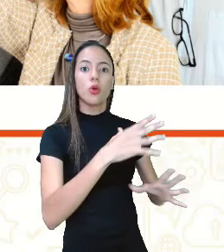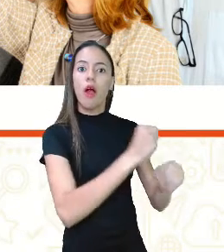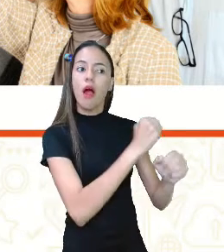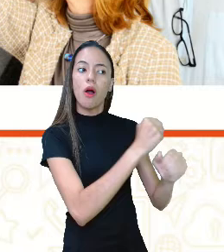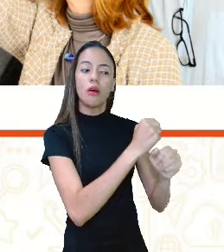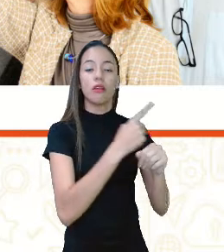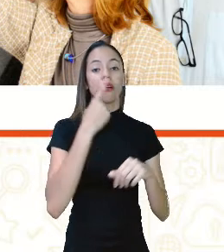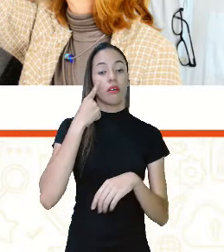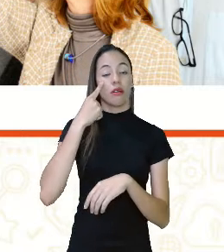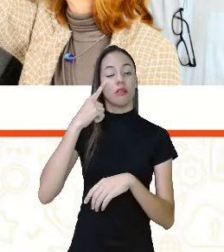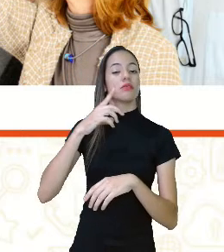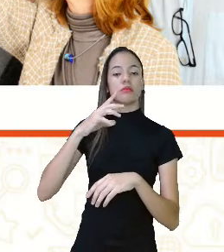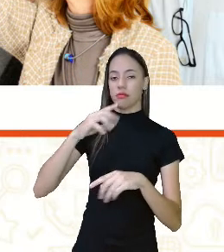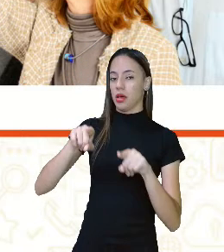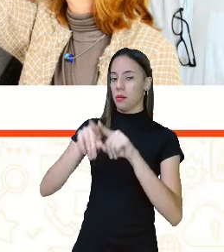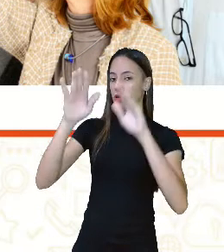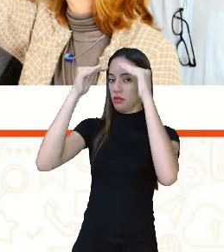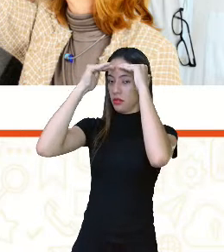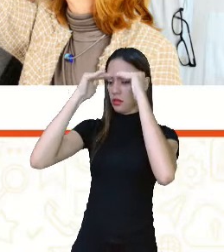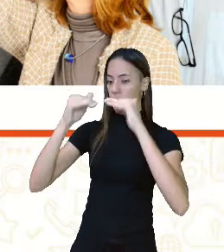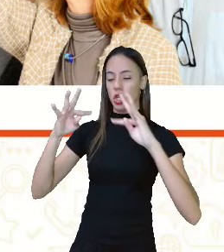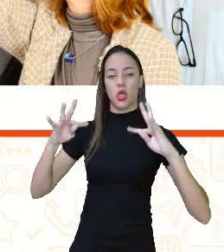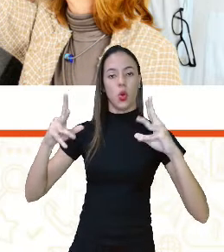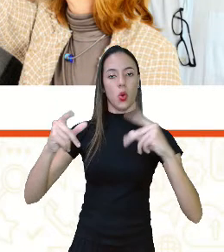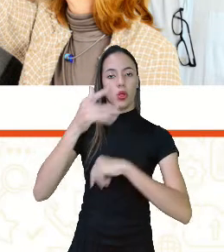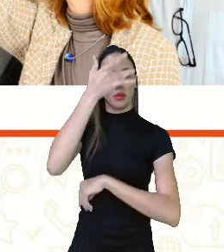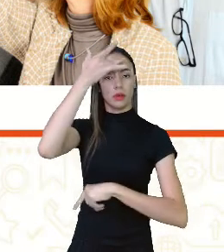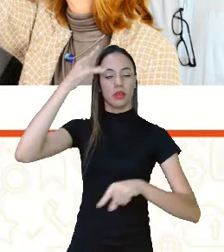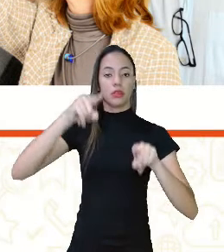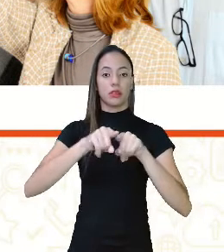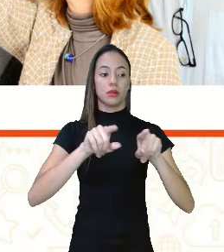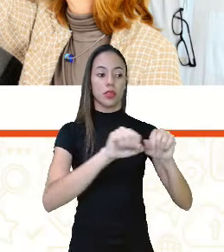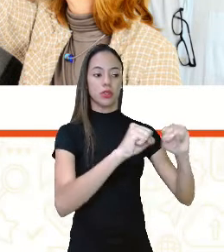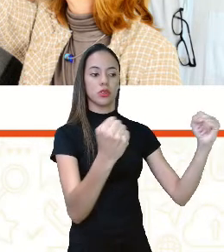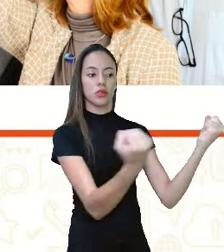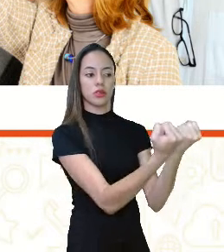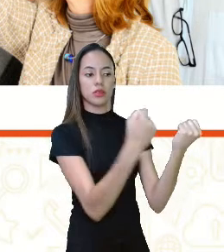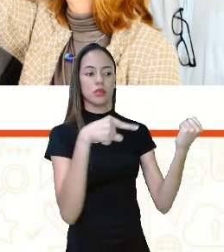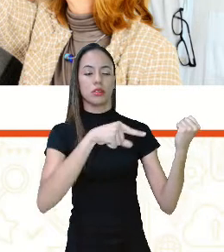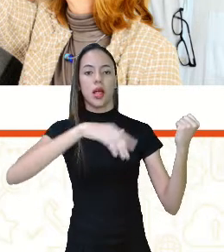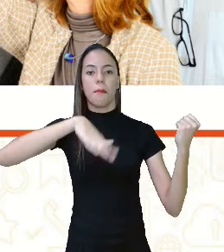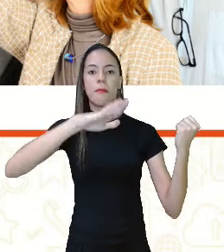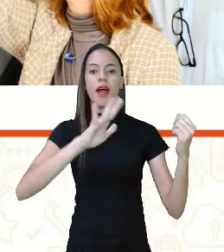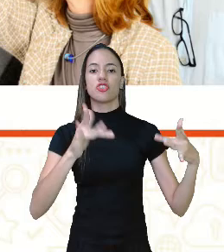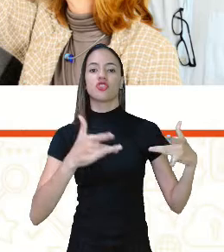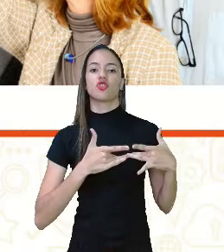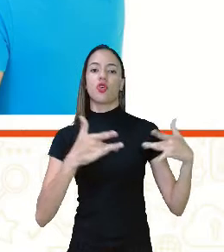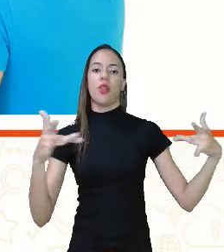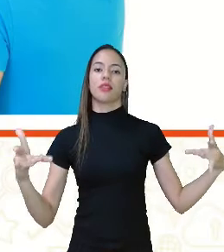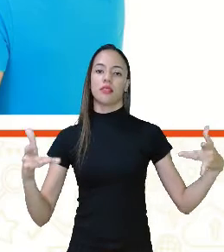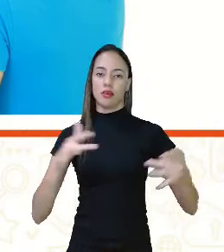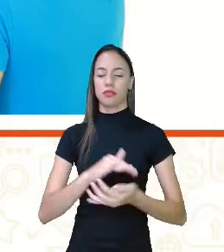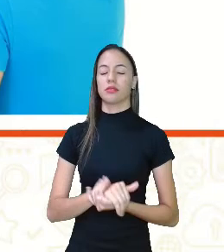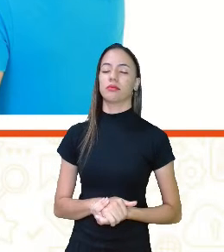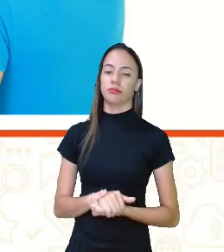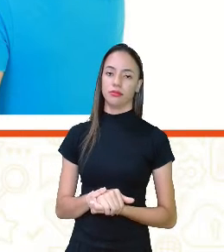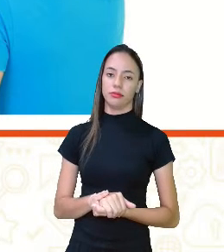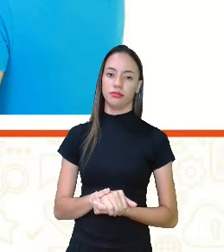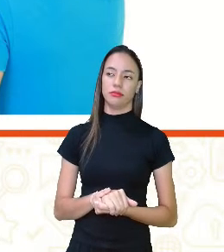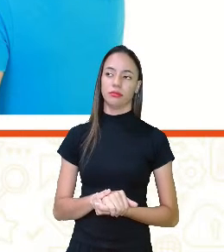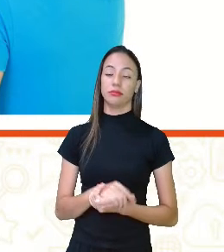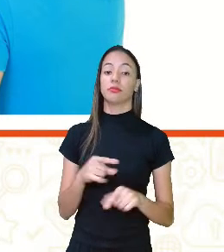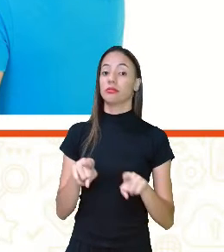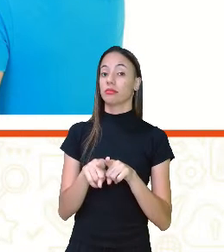respeitar todas as pessoas, a construir uma sociedade mais solidária. Também